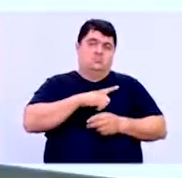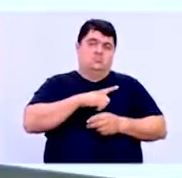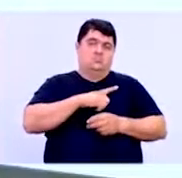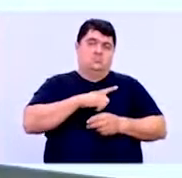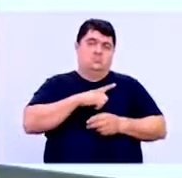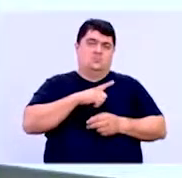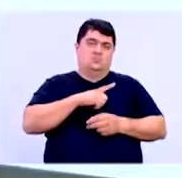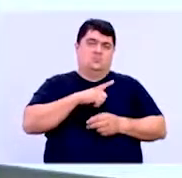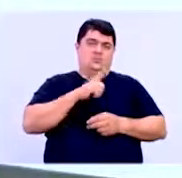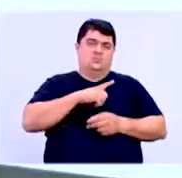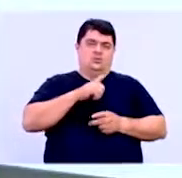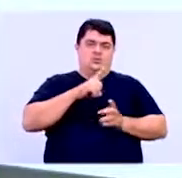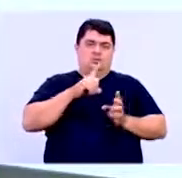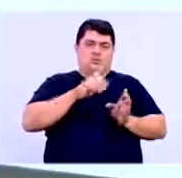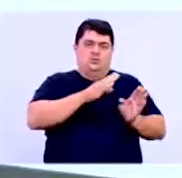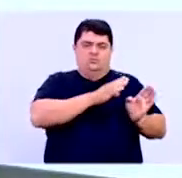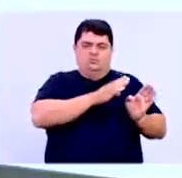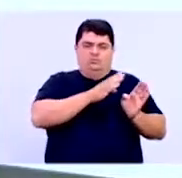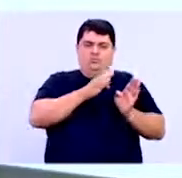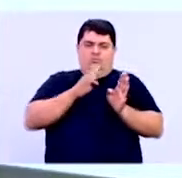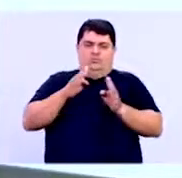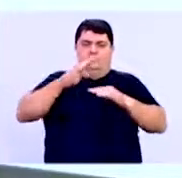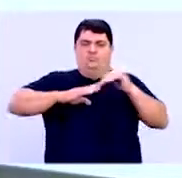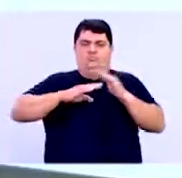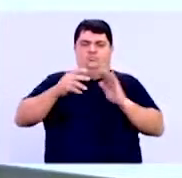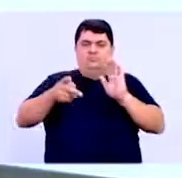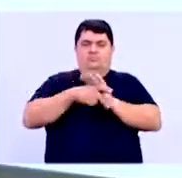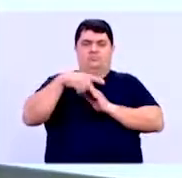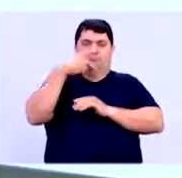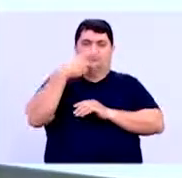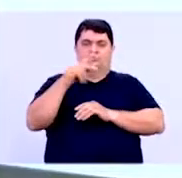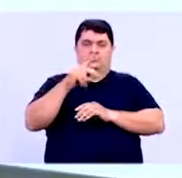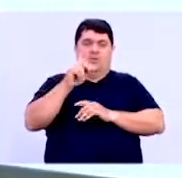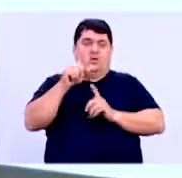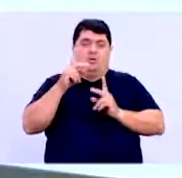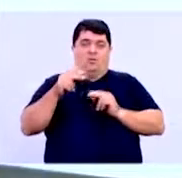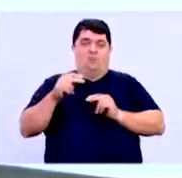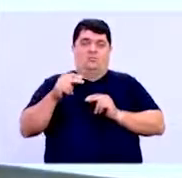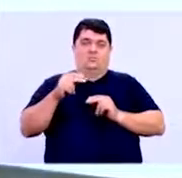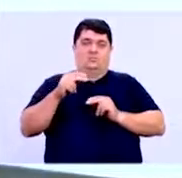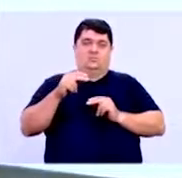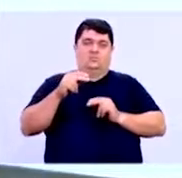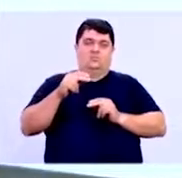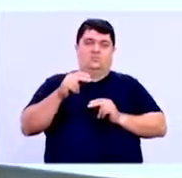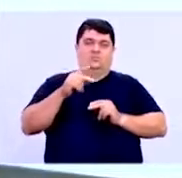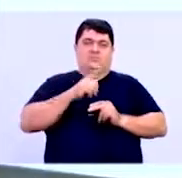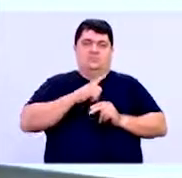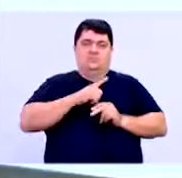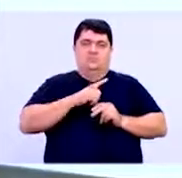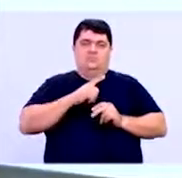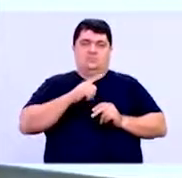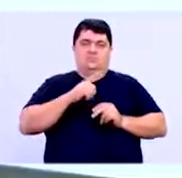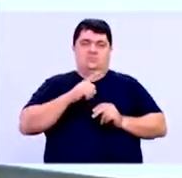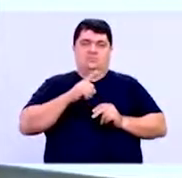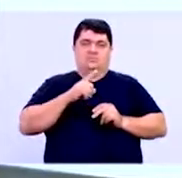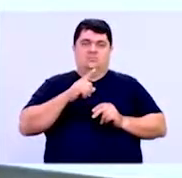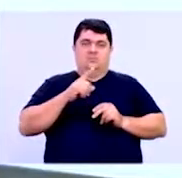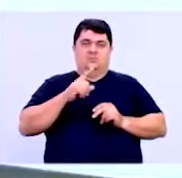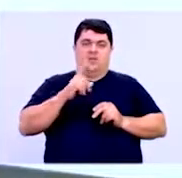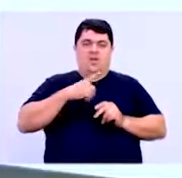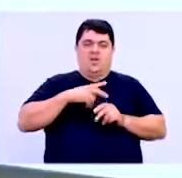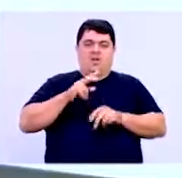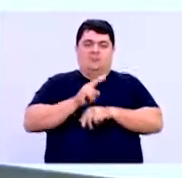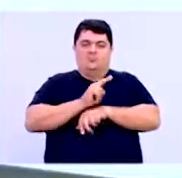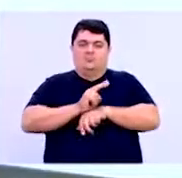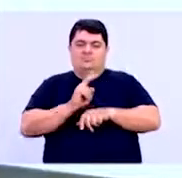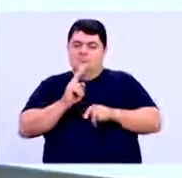já traça um perfil profissional seu, né? É como se você necessariamente fosse ter a mesma profissão que a minha, que é consultor.